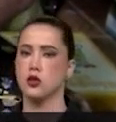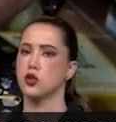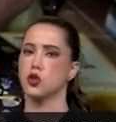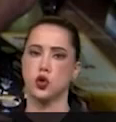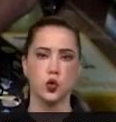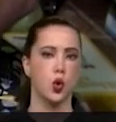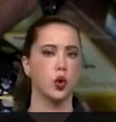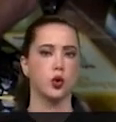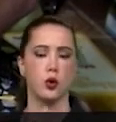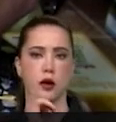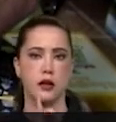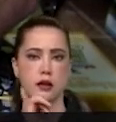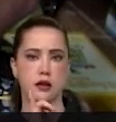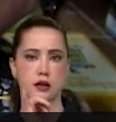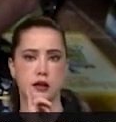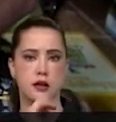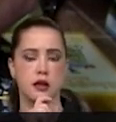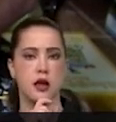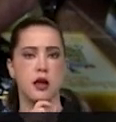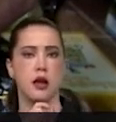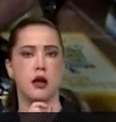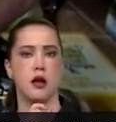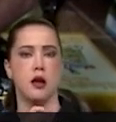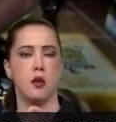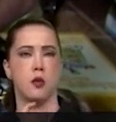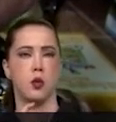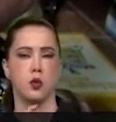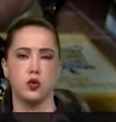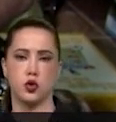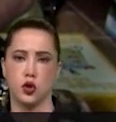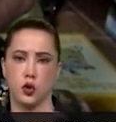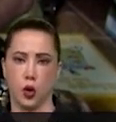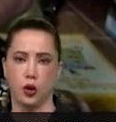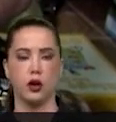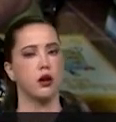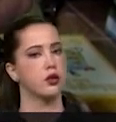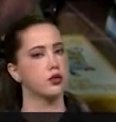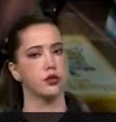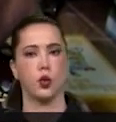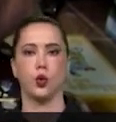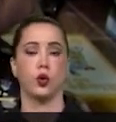é algo que não há controle. Então nós achamos por bem, até